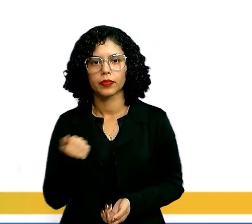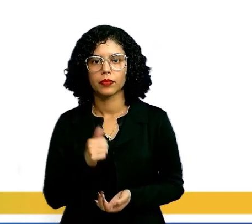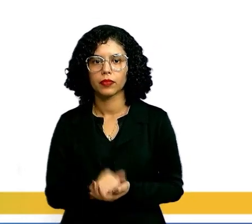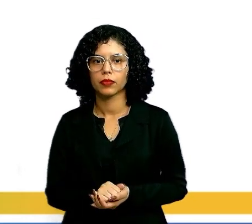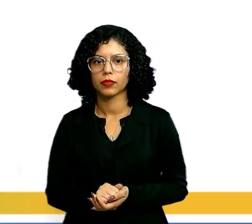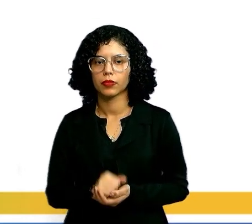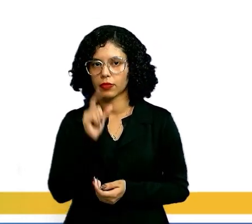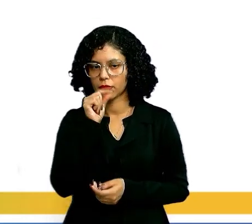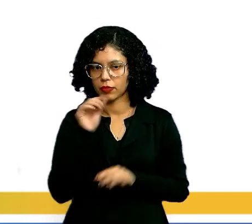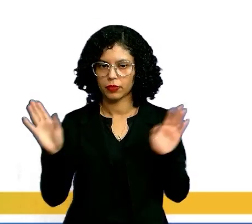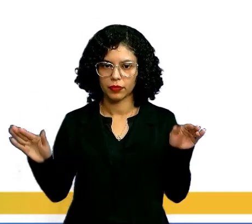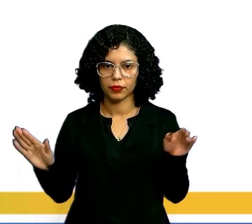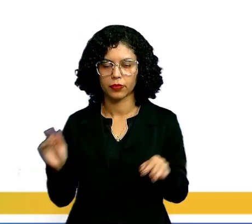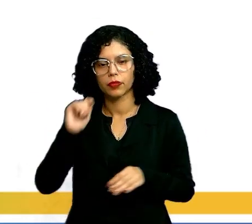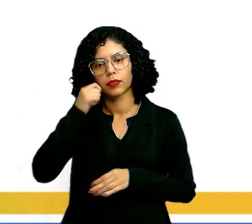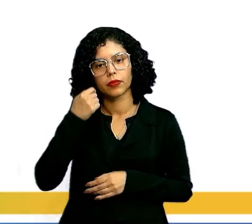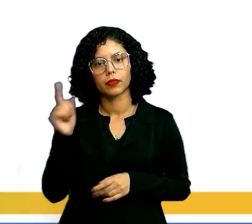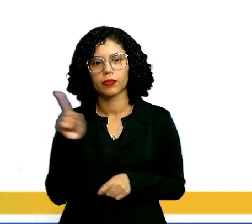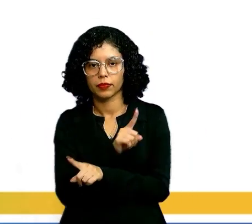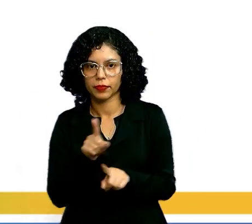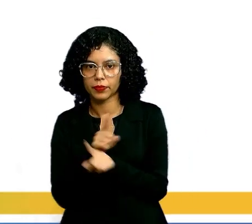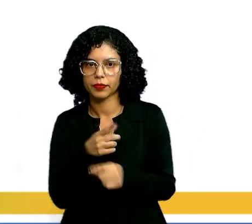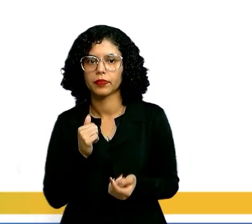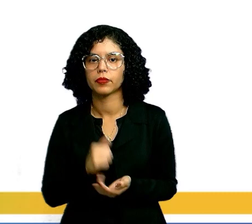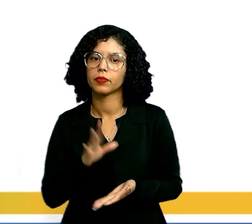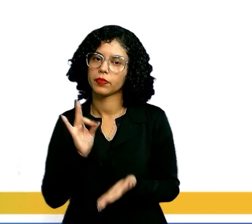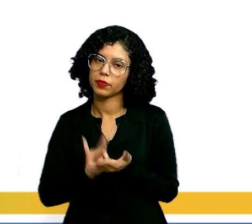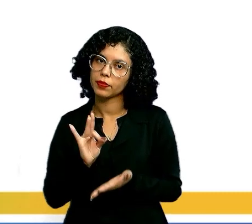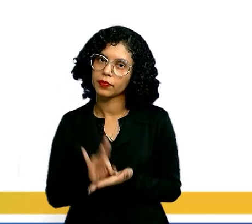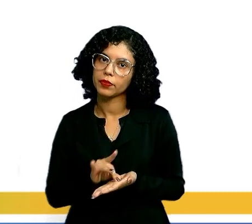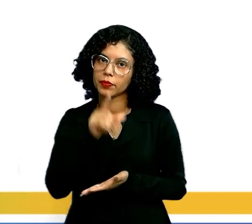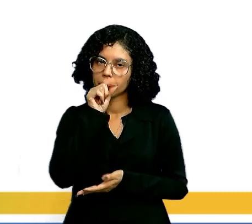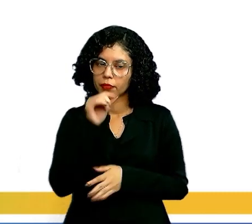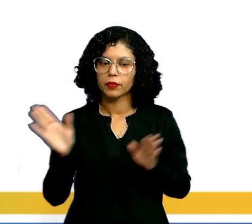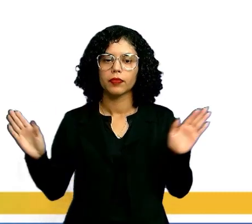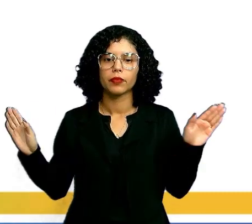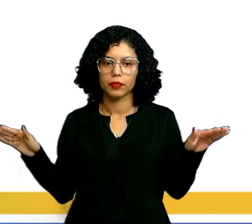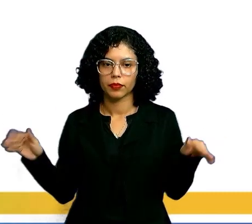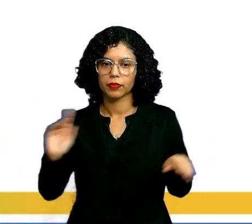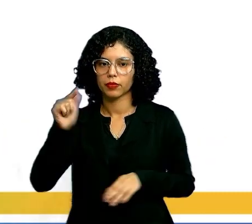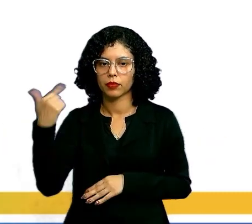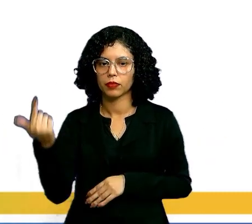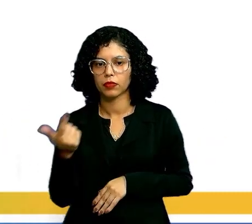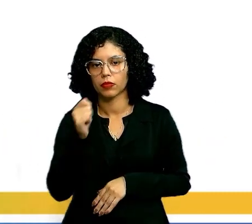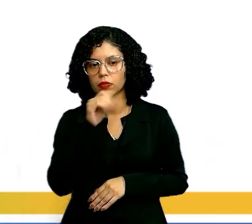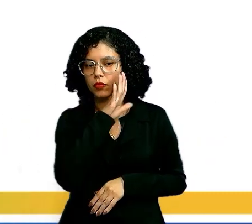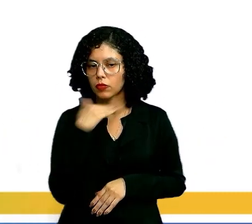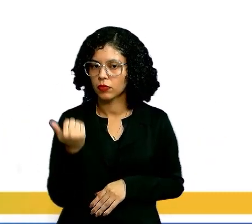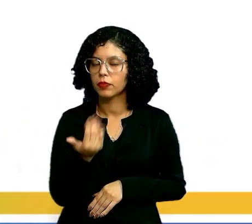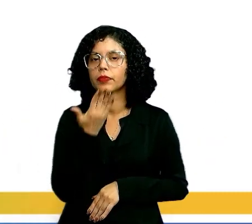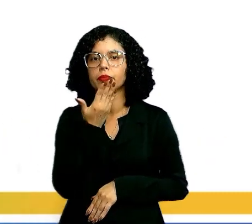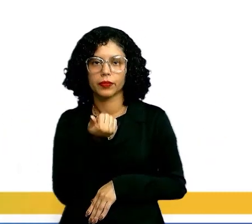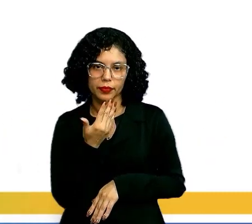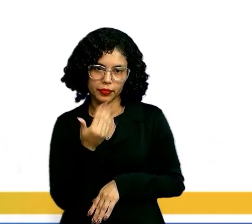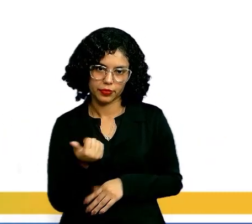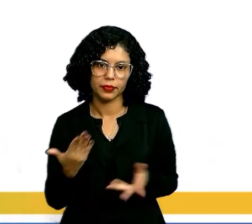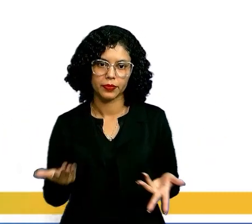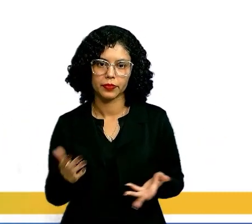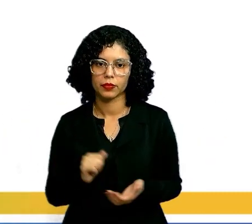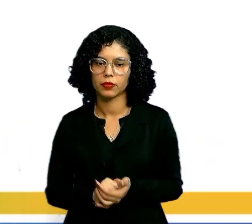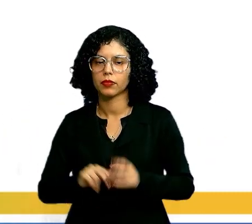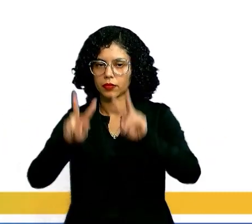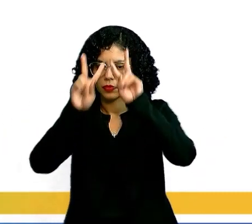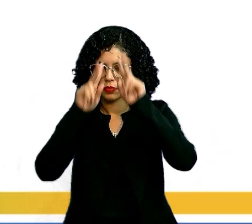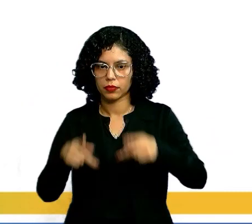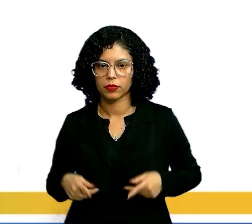os urubus do que com os seres humanos na verdade porque os urubus esperam que os outros animais morram para poder se alimentar e o